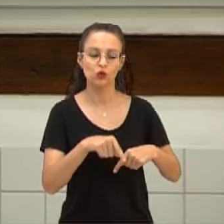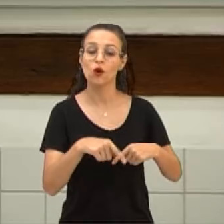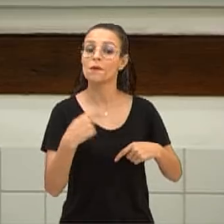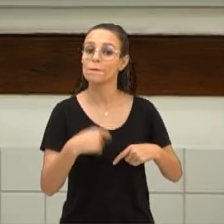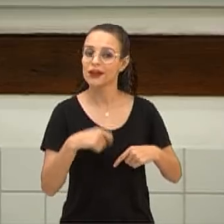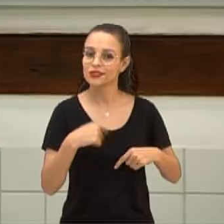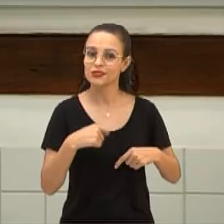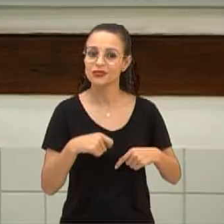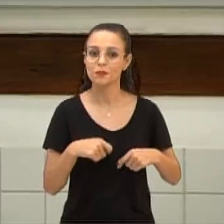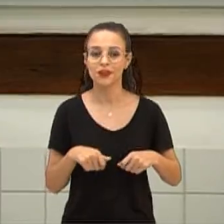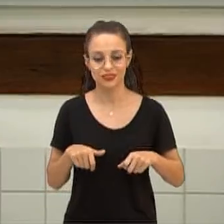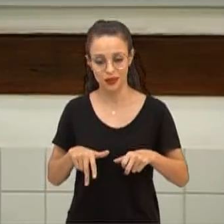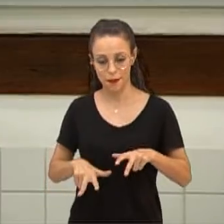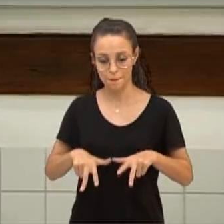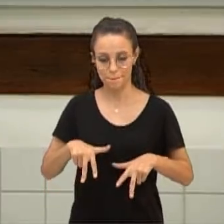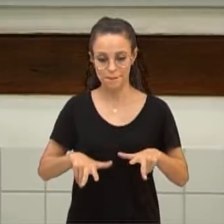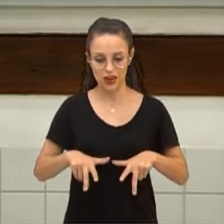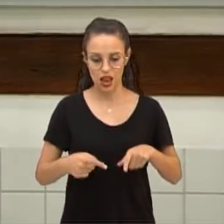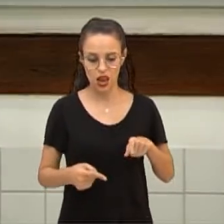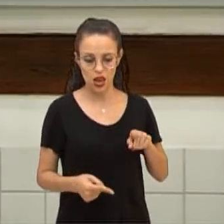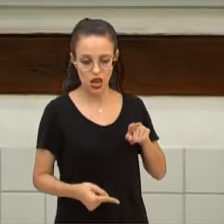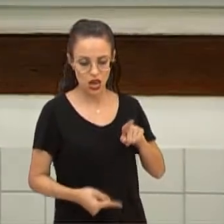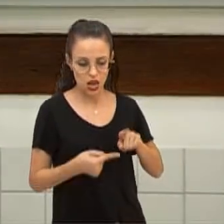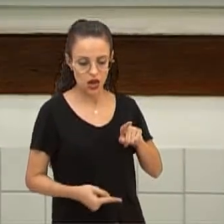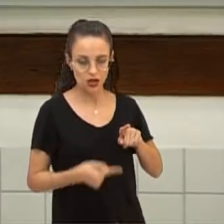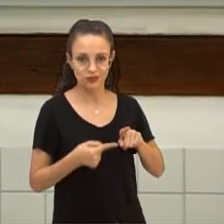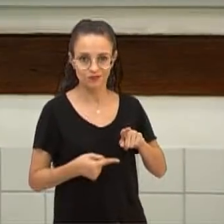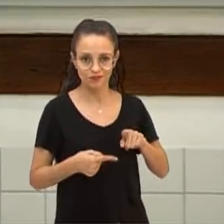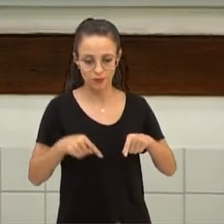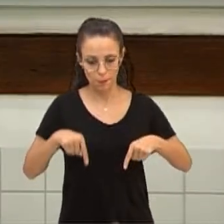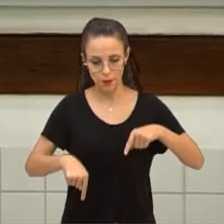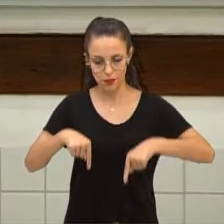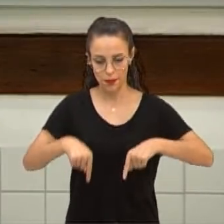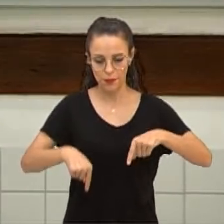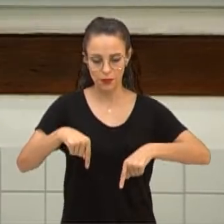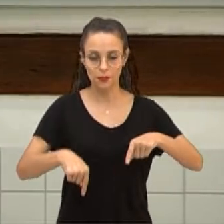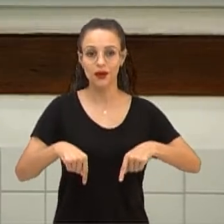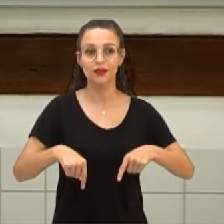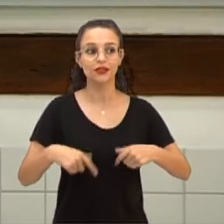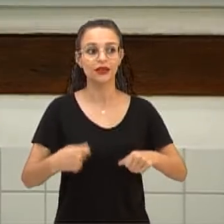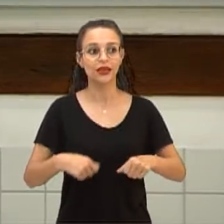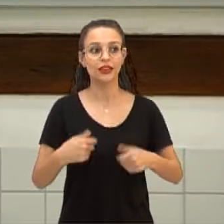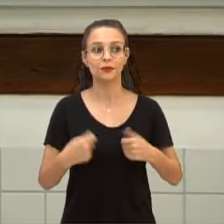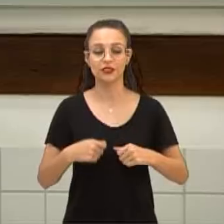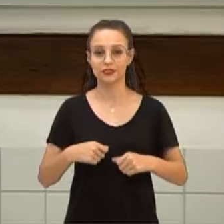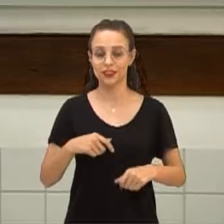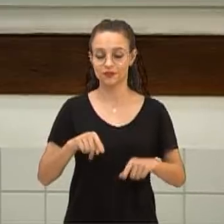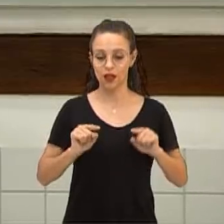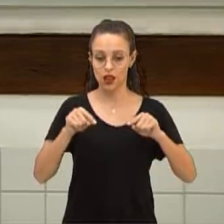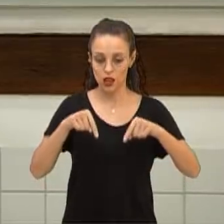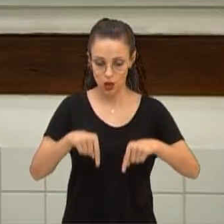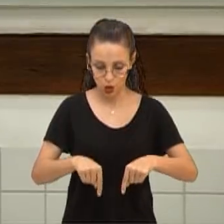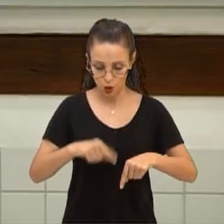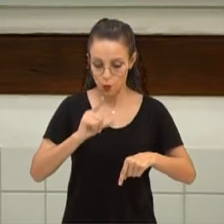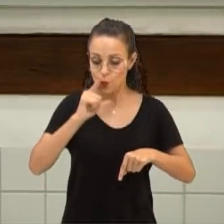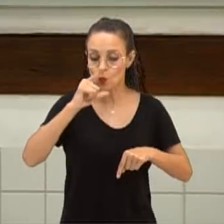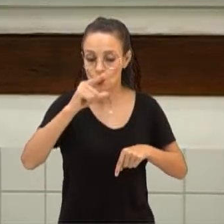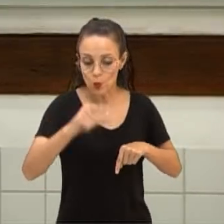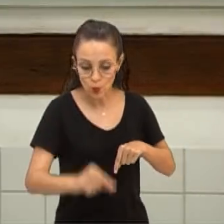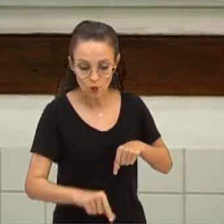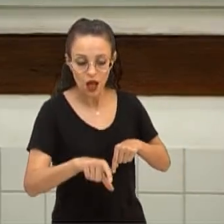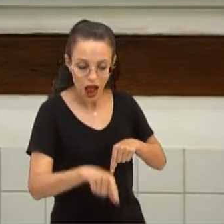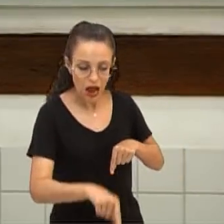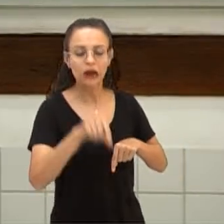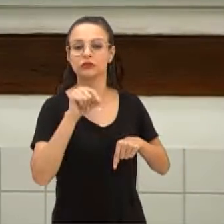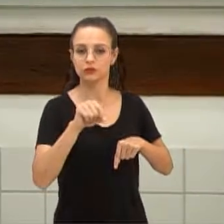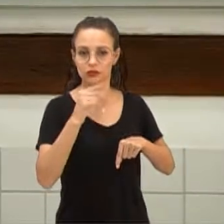mas ele tinha as pernas muito curtas. Quando ele chegava no lago, ele tinha que se abaixar, mergulhar um pouquinho para pegar o alimento que